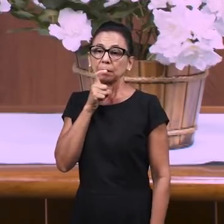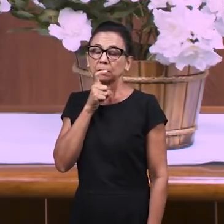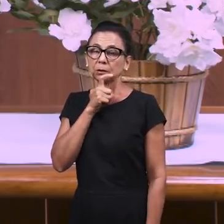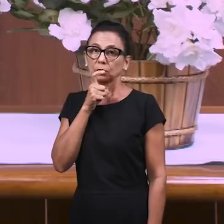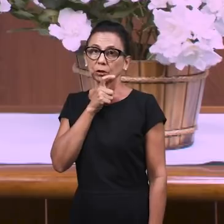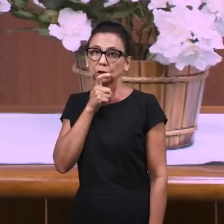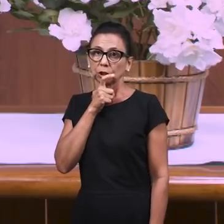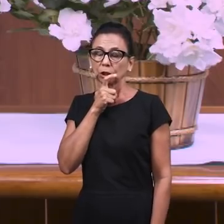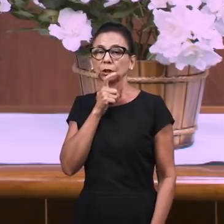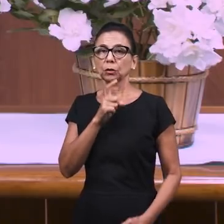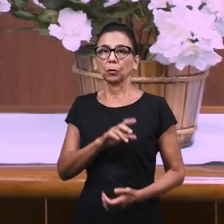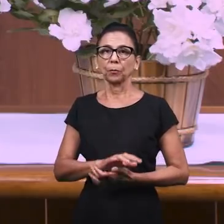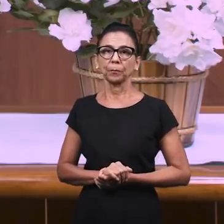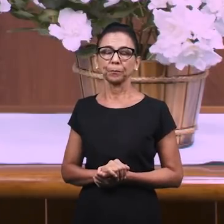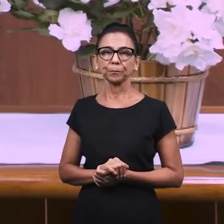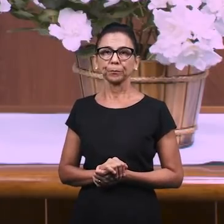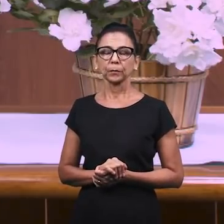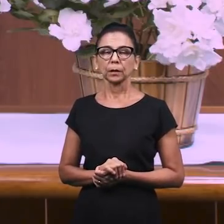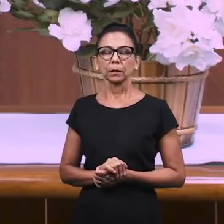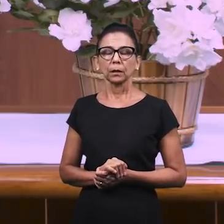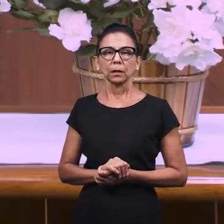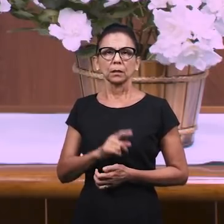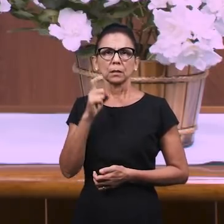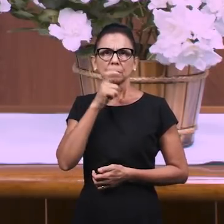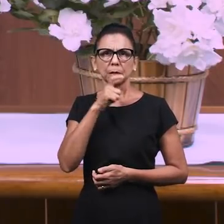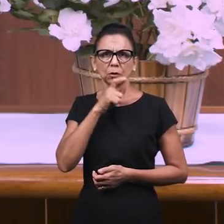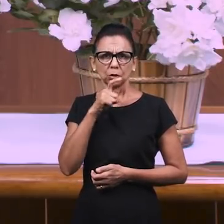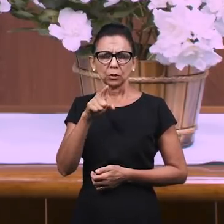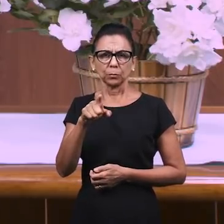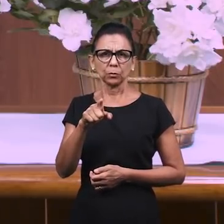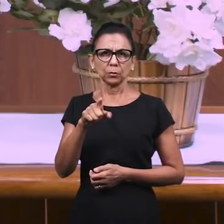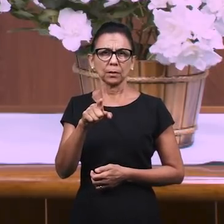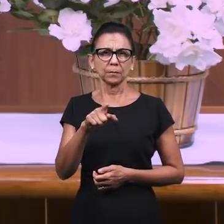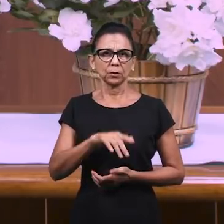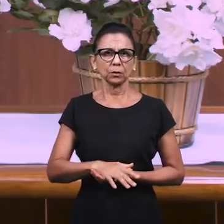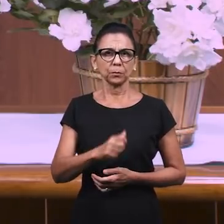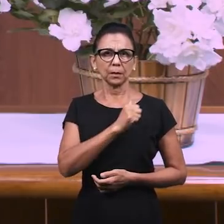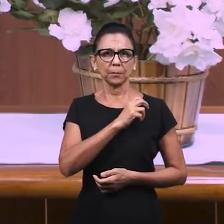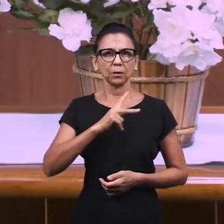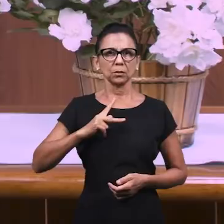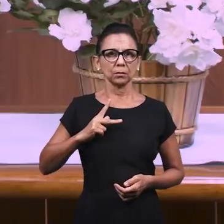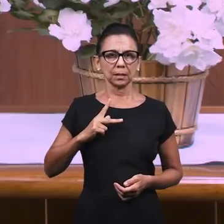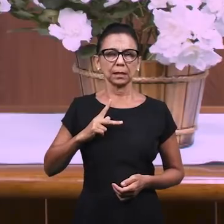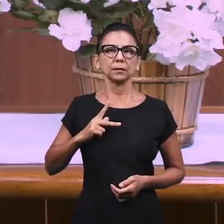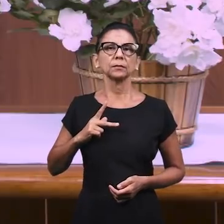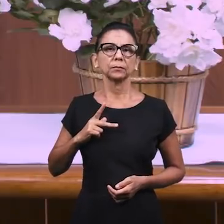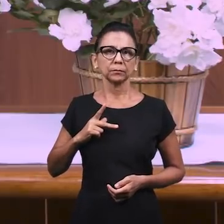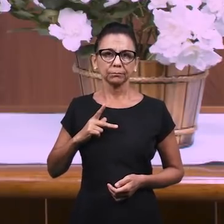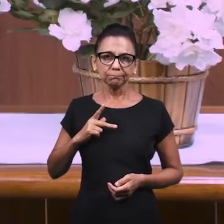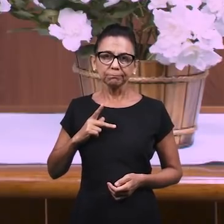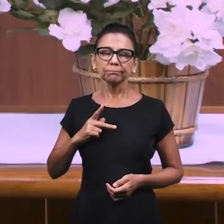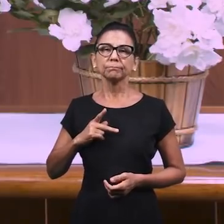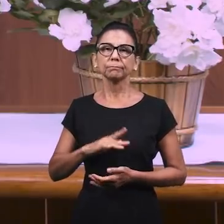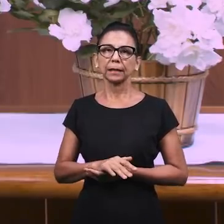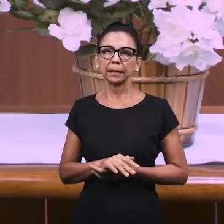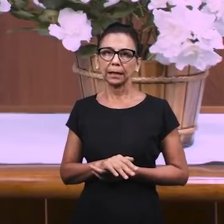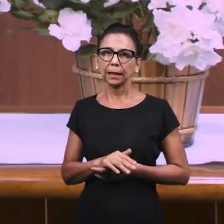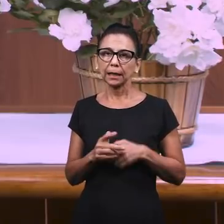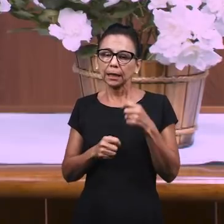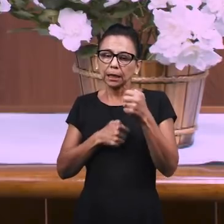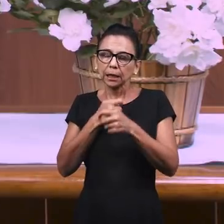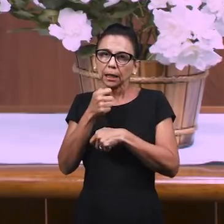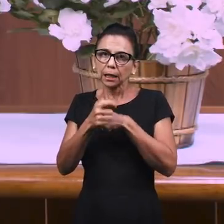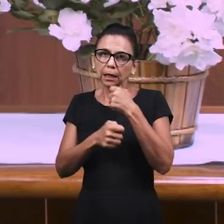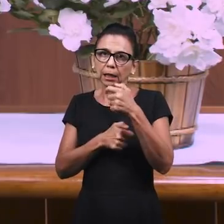e passaram para os apóstolos o valor, mas esconderam a parte e mentiram. Estão dando tudo e não estava, eles mentiram ao Espírito Santo. O problema